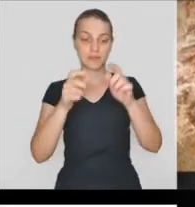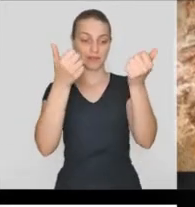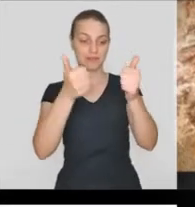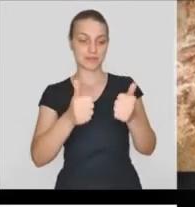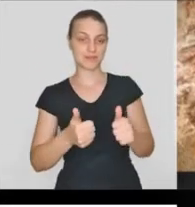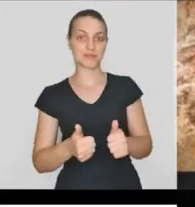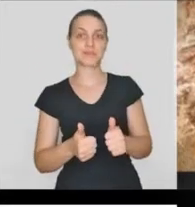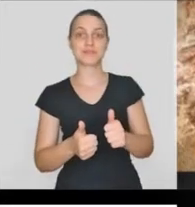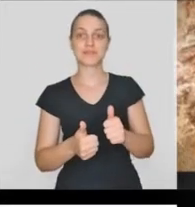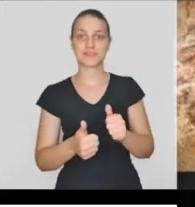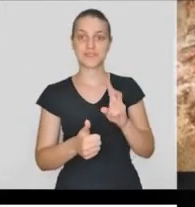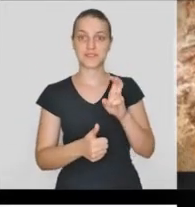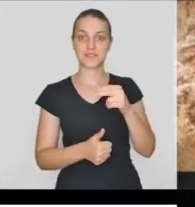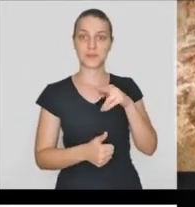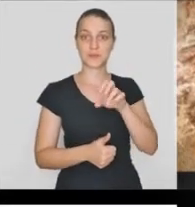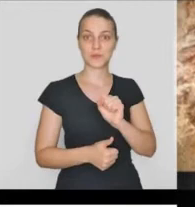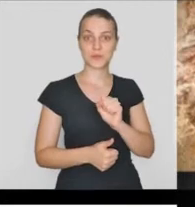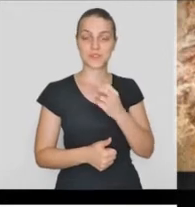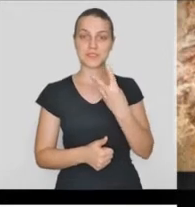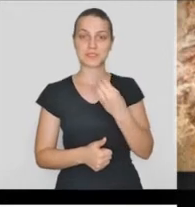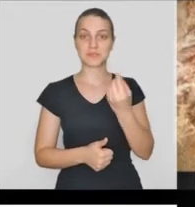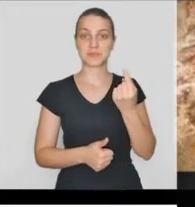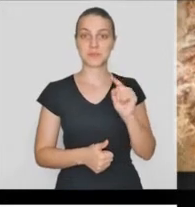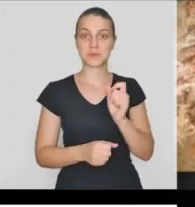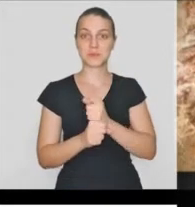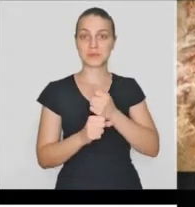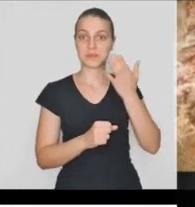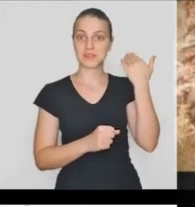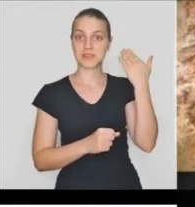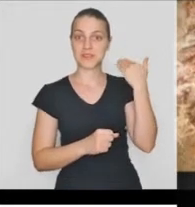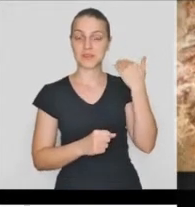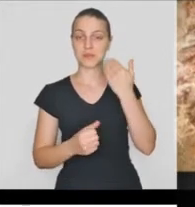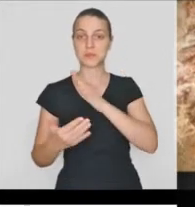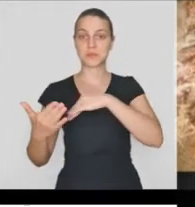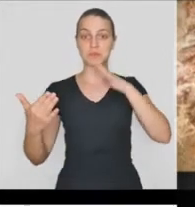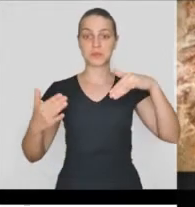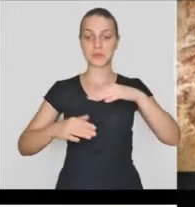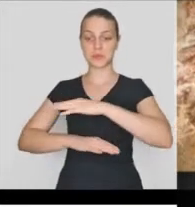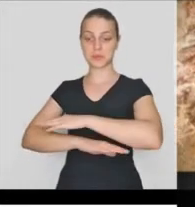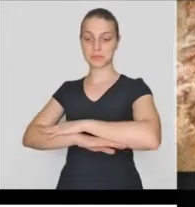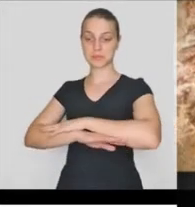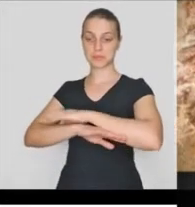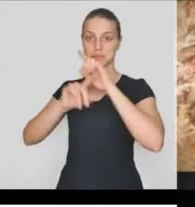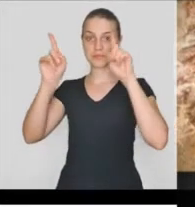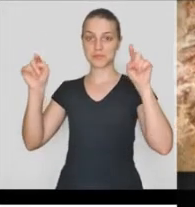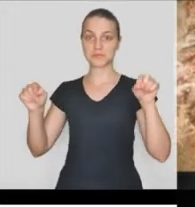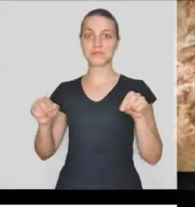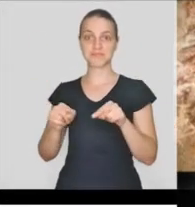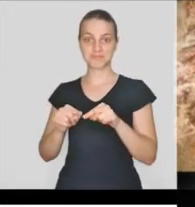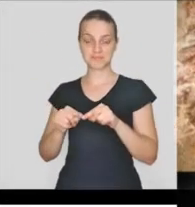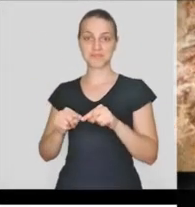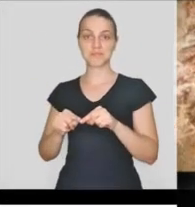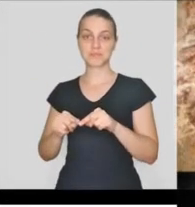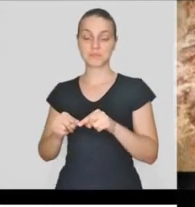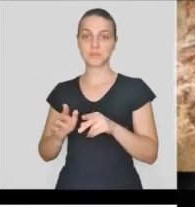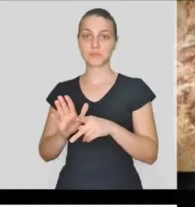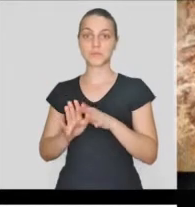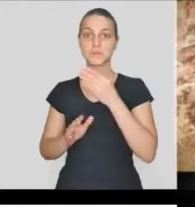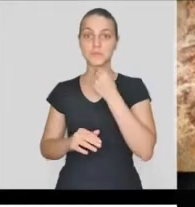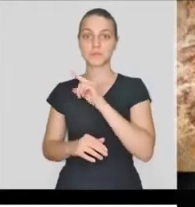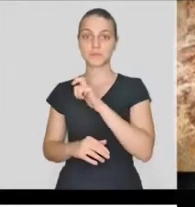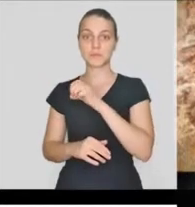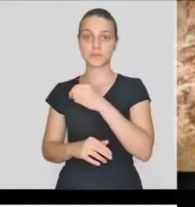de Vênus de 30 mil anos atrás, a grande pintura da Mona Lisa, do Leonardo da Vinci,